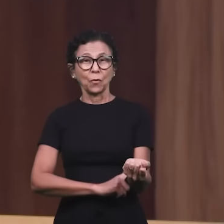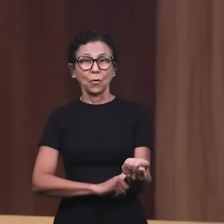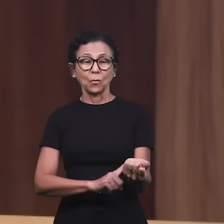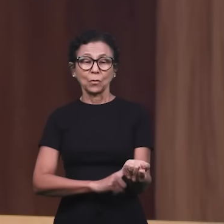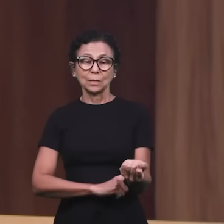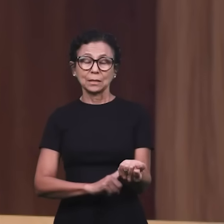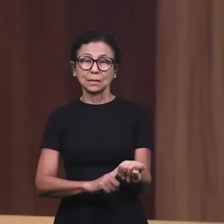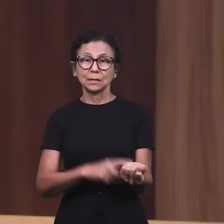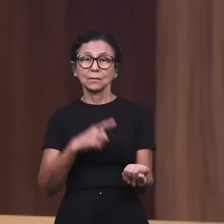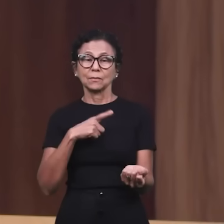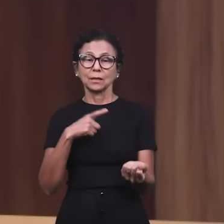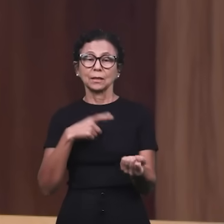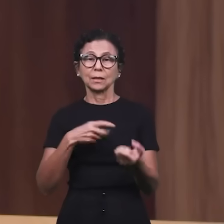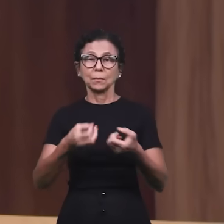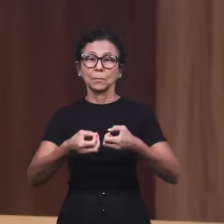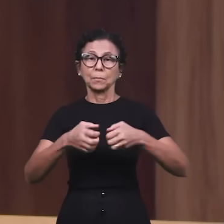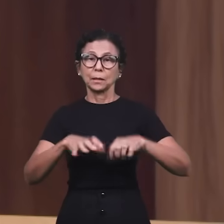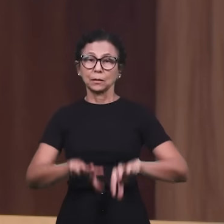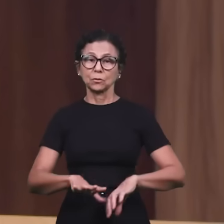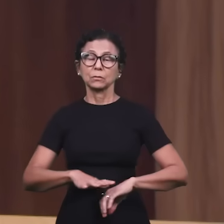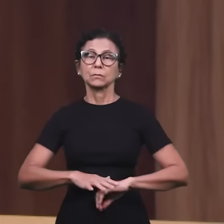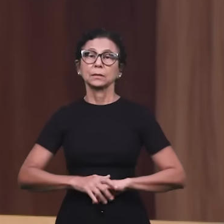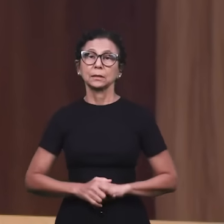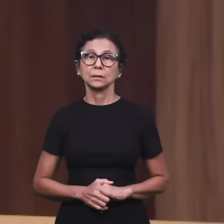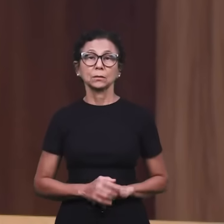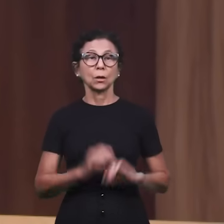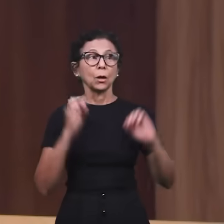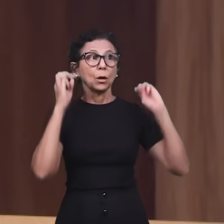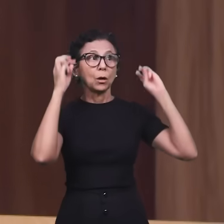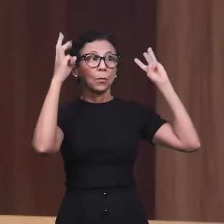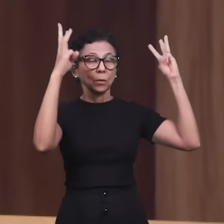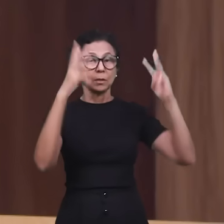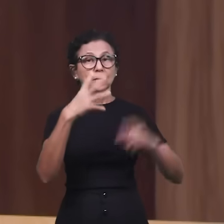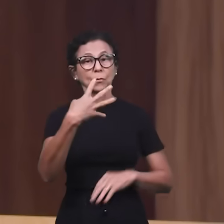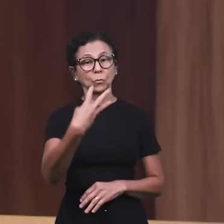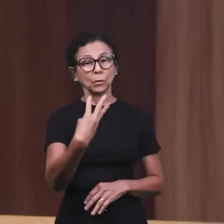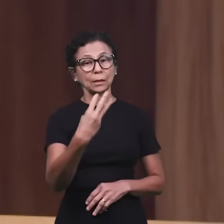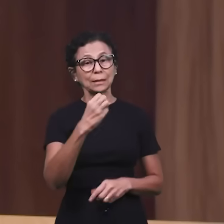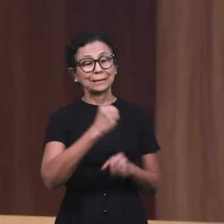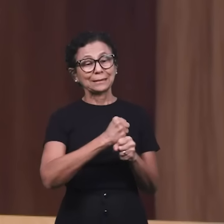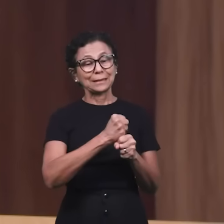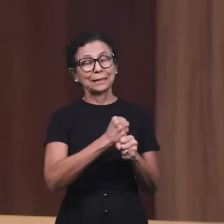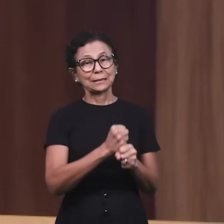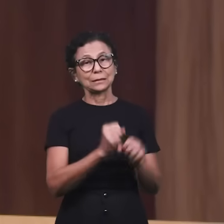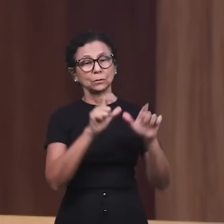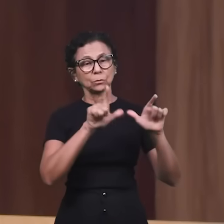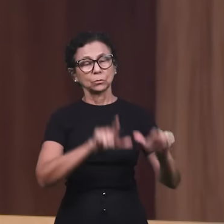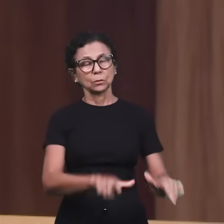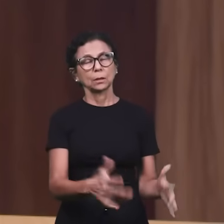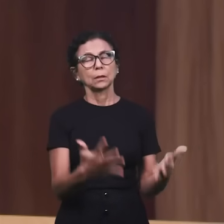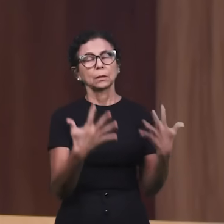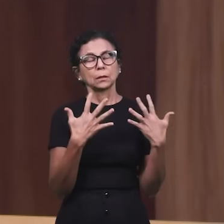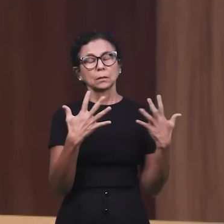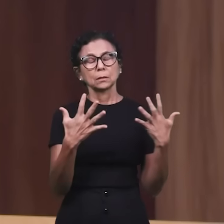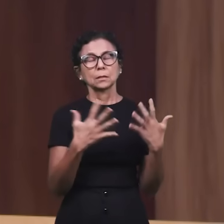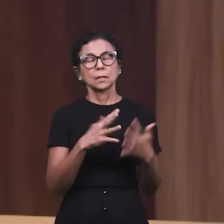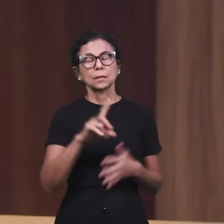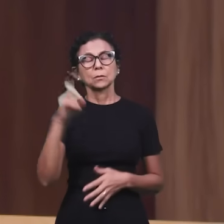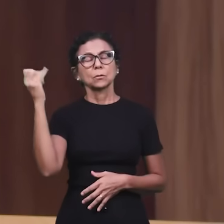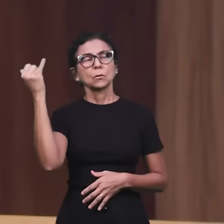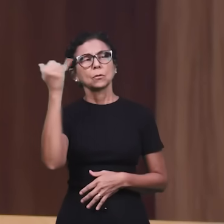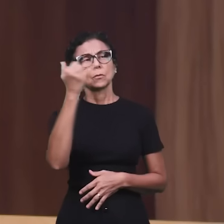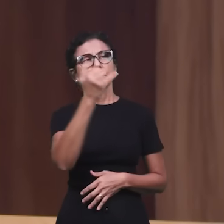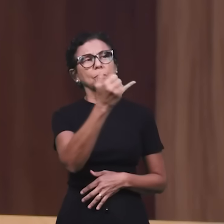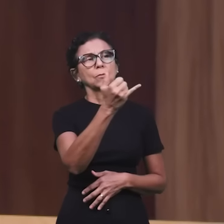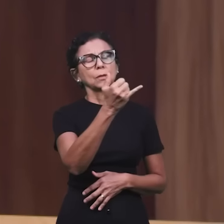Aí, naquele 40 anos de deserto, ele teve uma recaída. Quando o Senhor falou assim com ele, fala com a rocha,